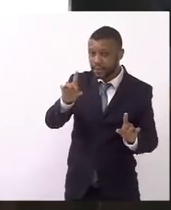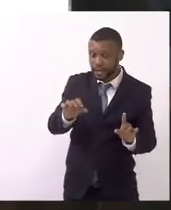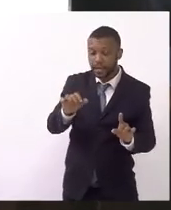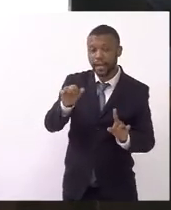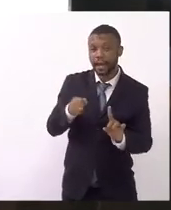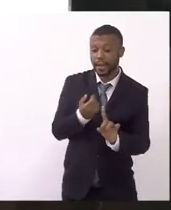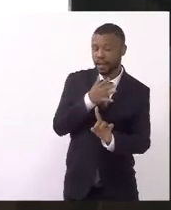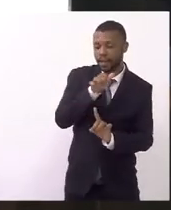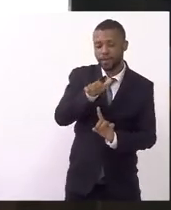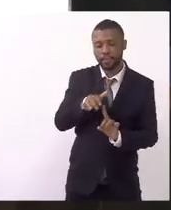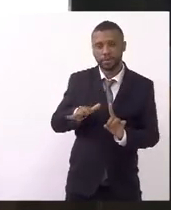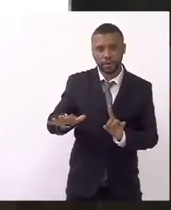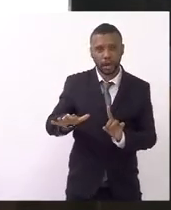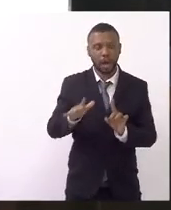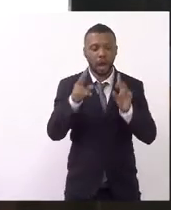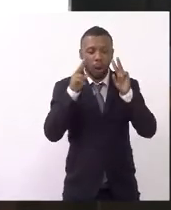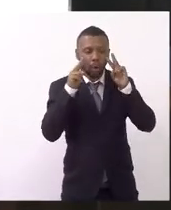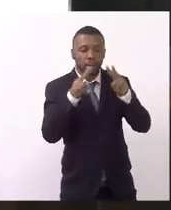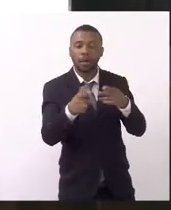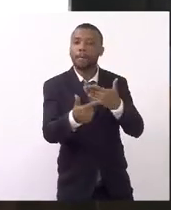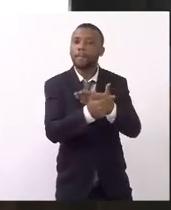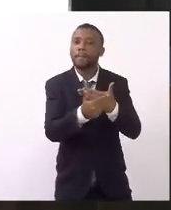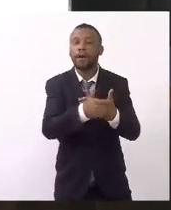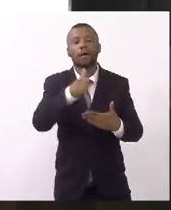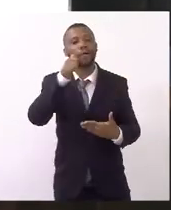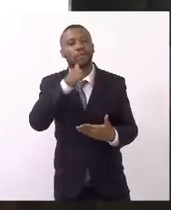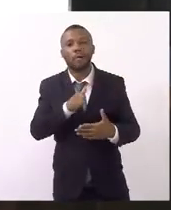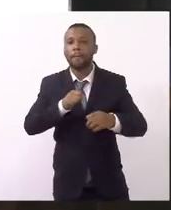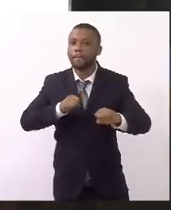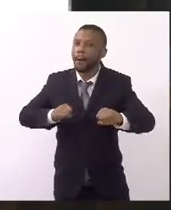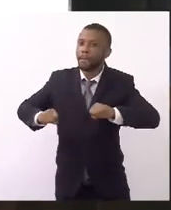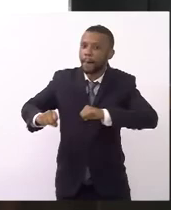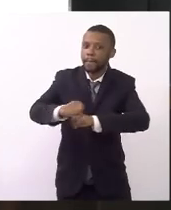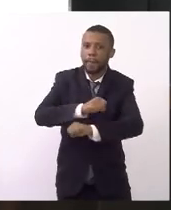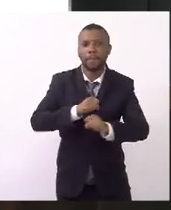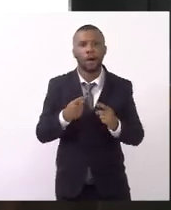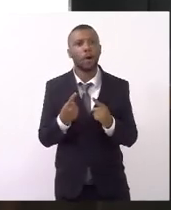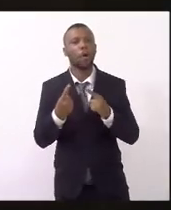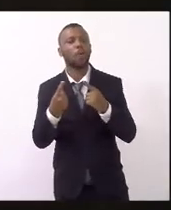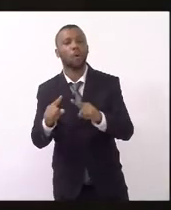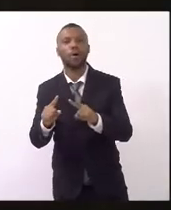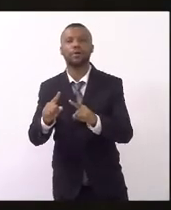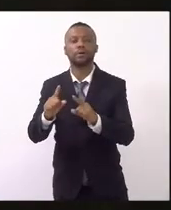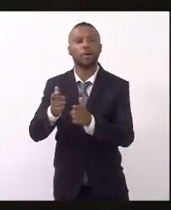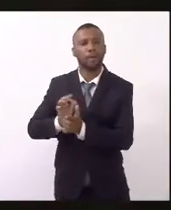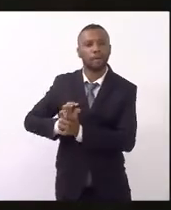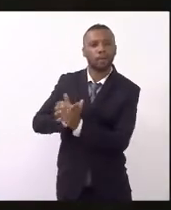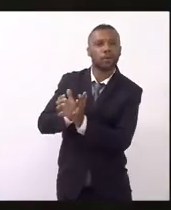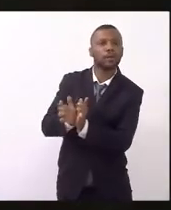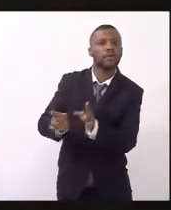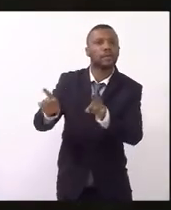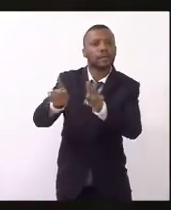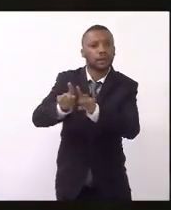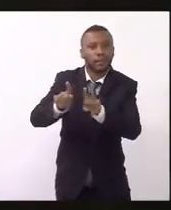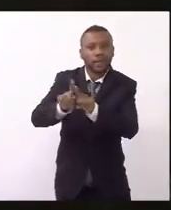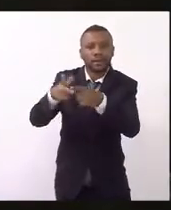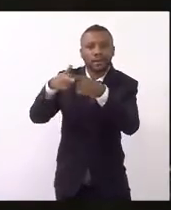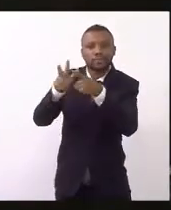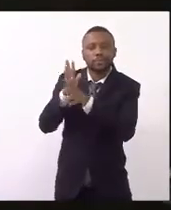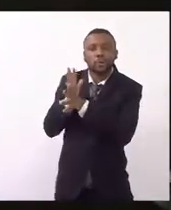religioso reconhecendo o seu papel feminino na luta contra o racismo e na manutenção das tradições